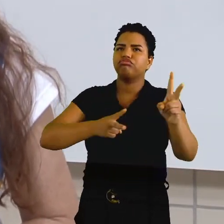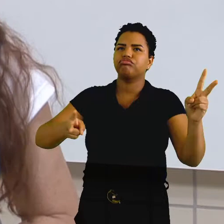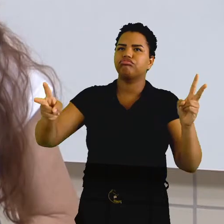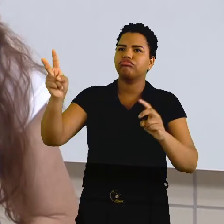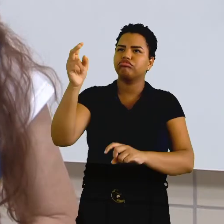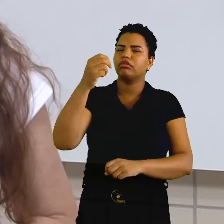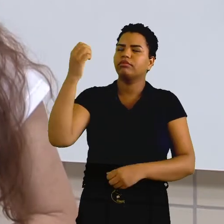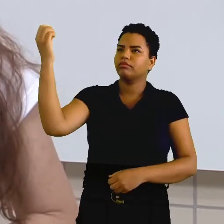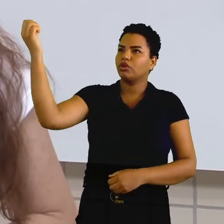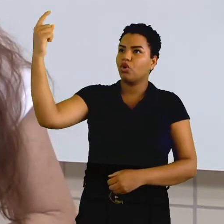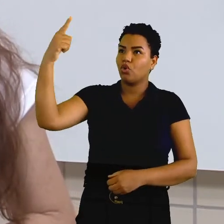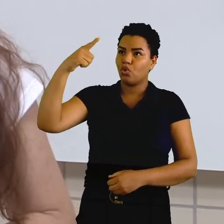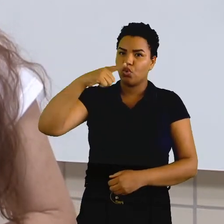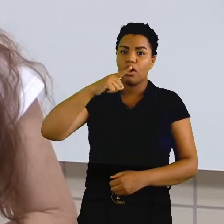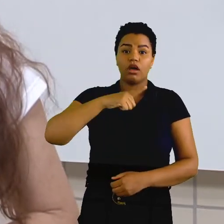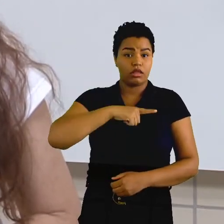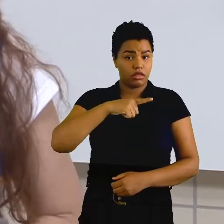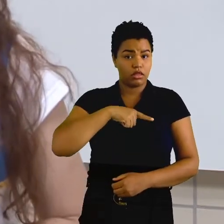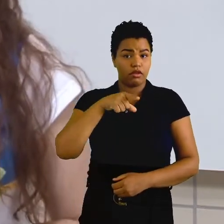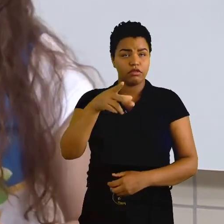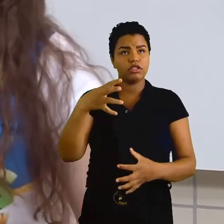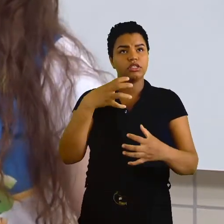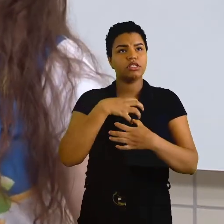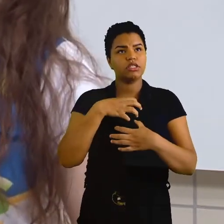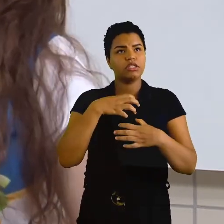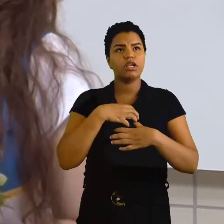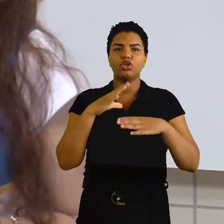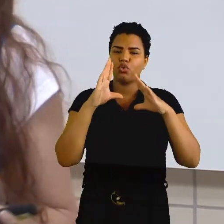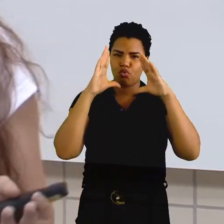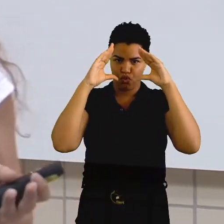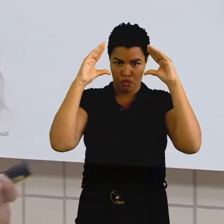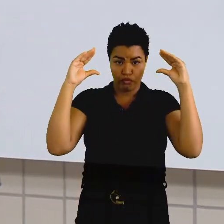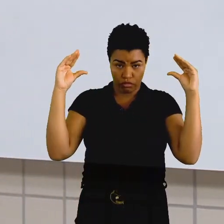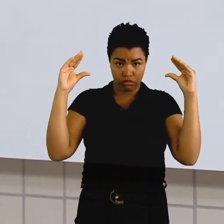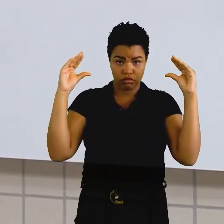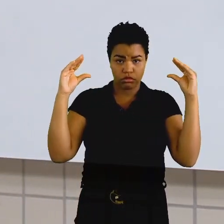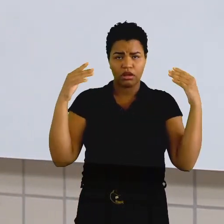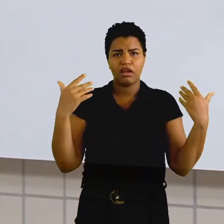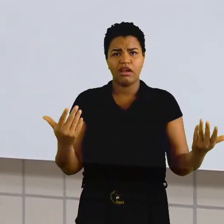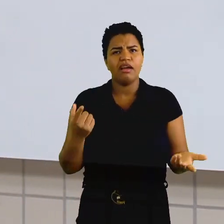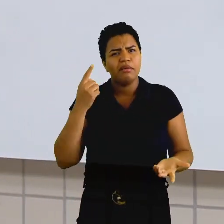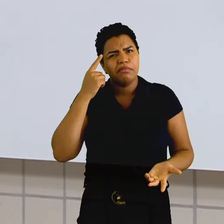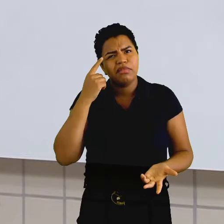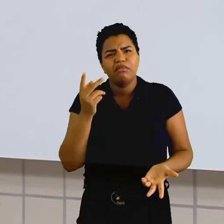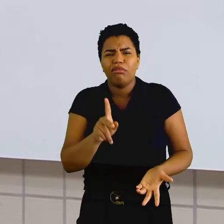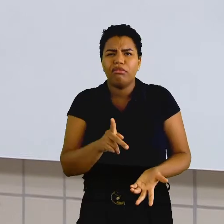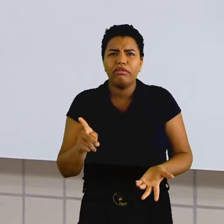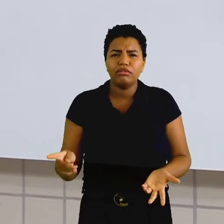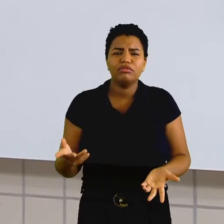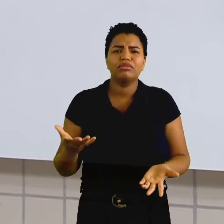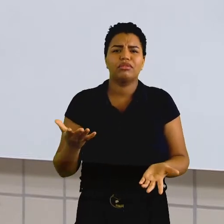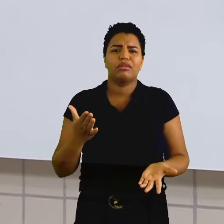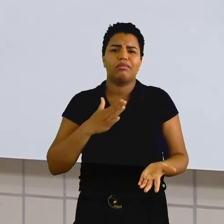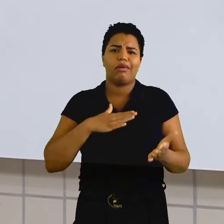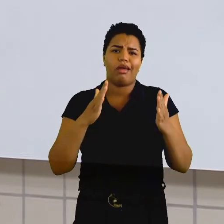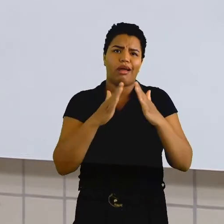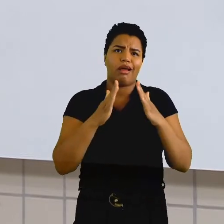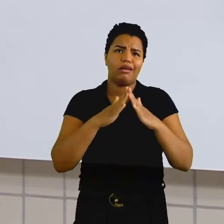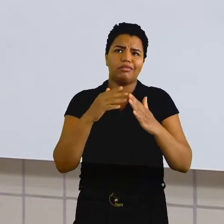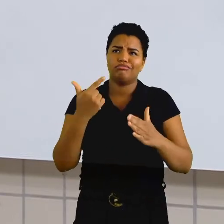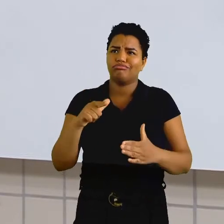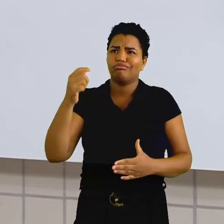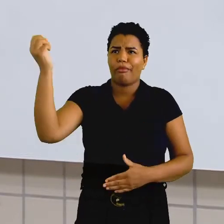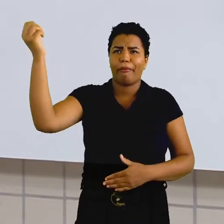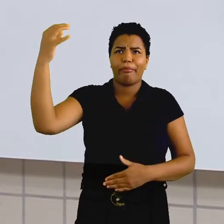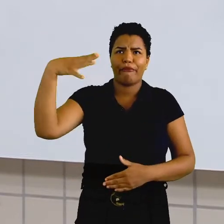um lugar que você se sinta bem. Digamos que você às vezes fala assim, mas professora, na minha casa não tem lugar iluminado e